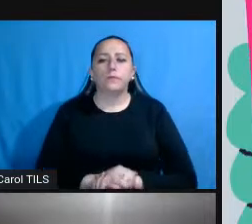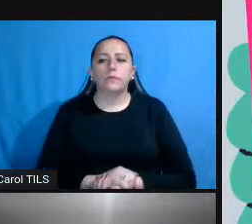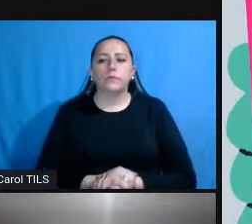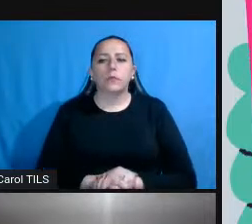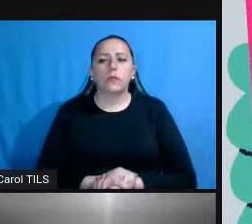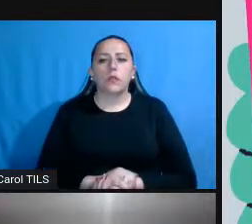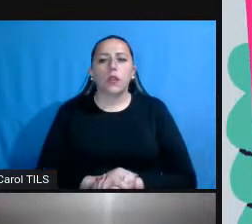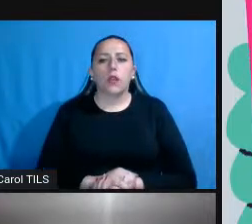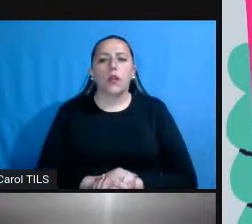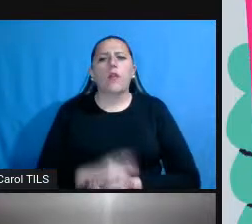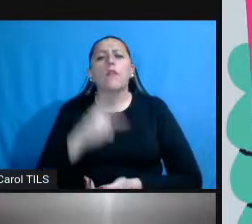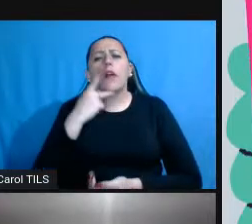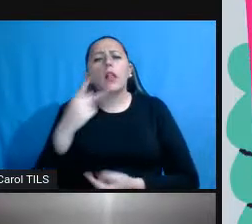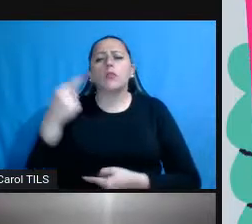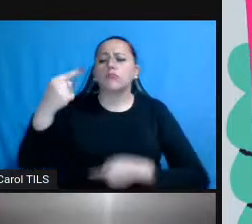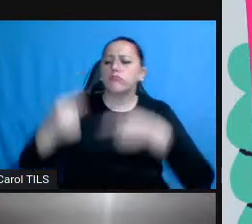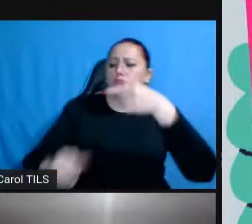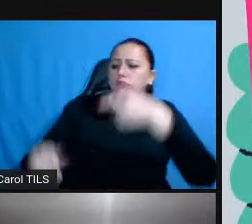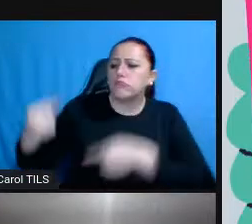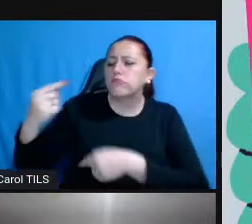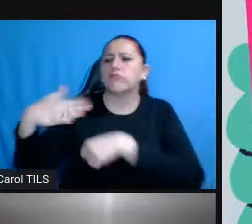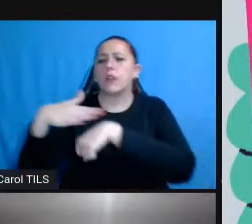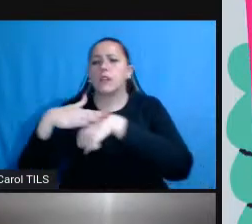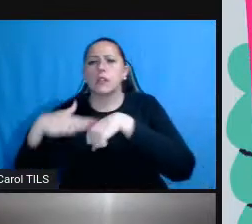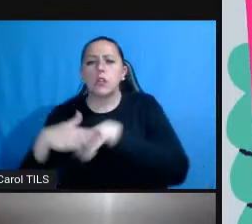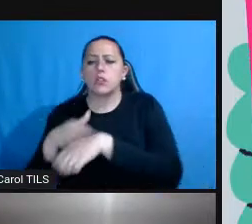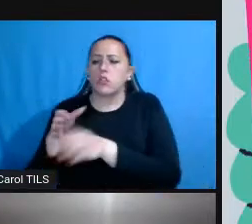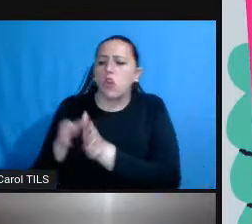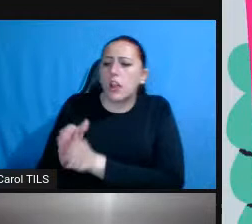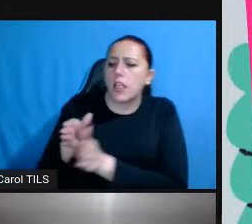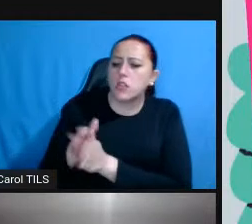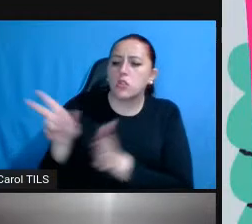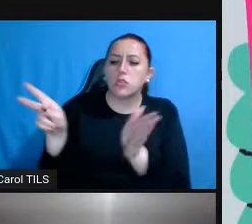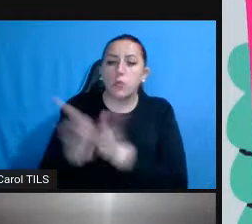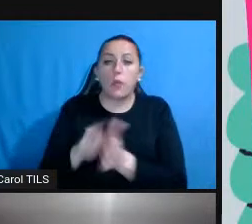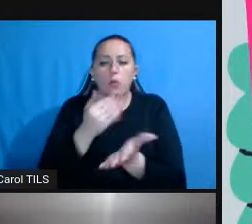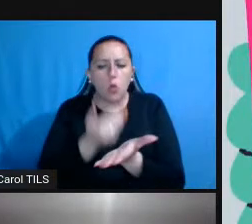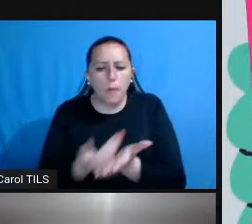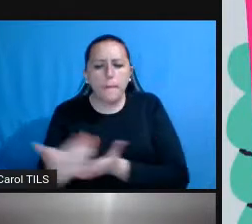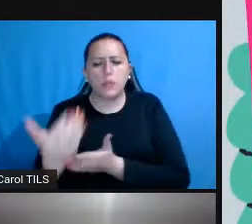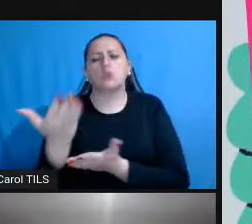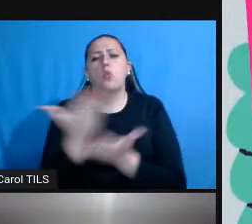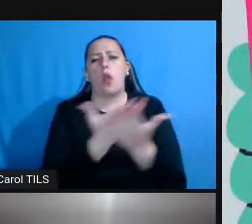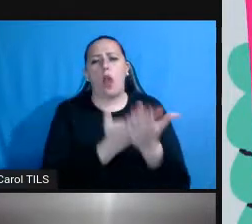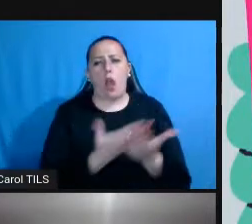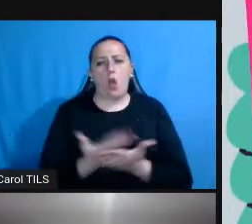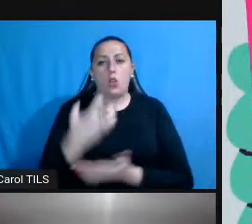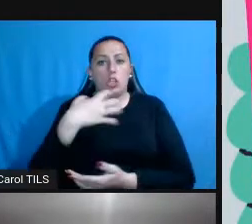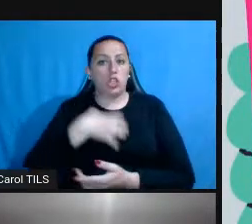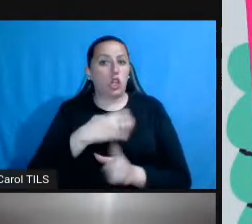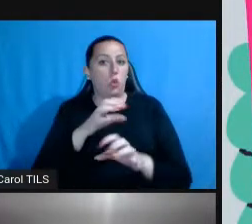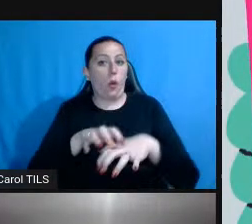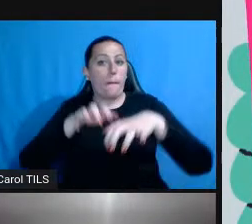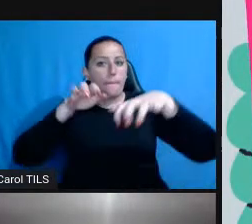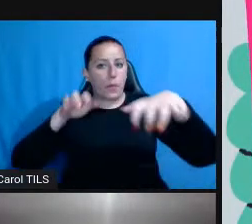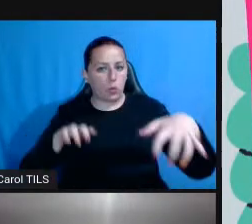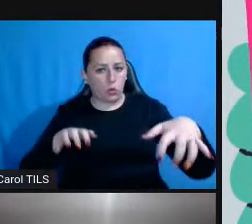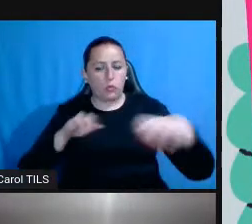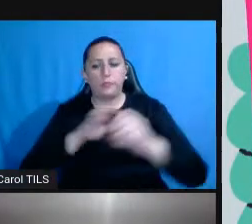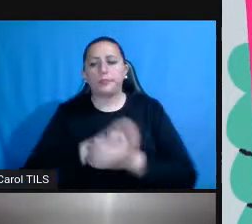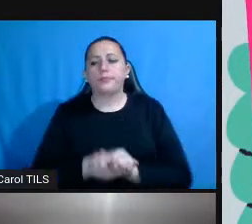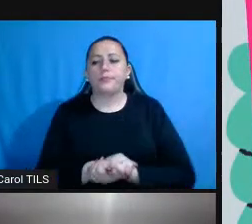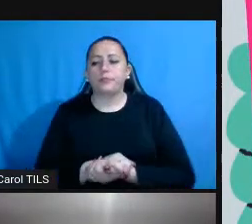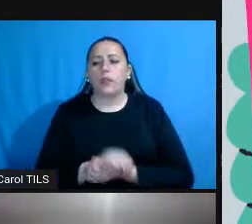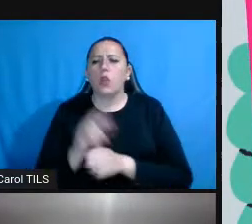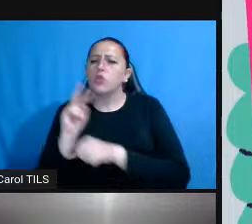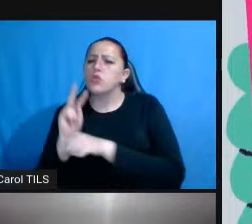tratando e discutindo sobre orientações para esse início letivo, no formato remoto, então, esses